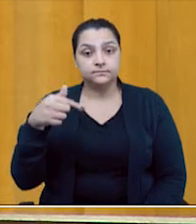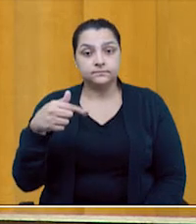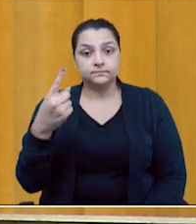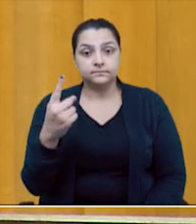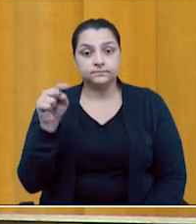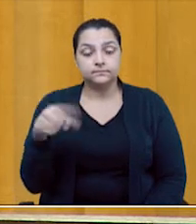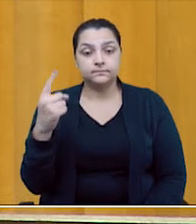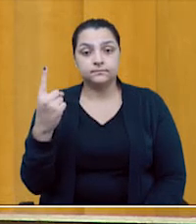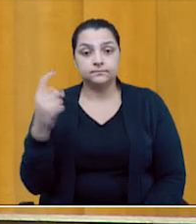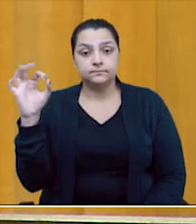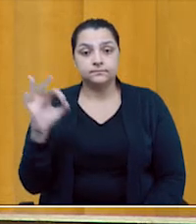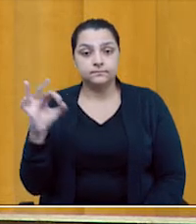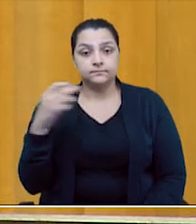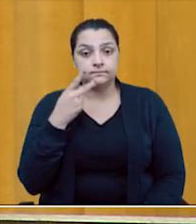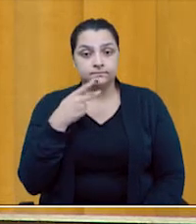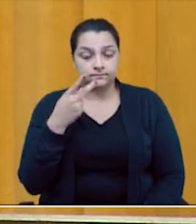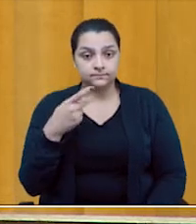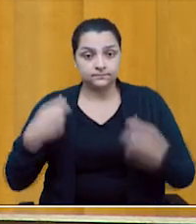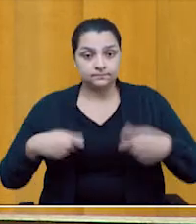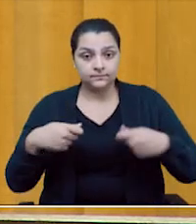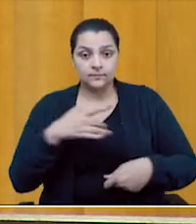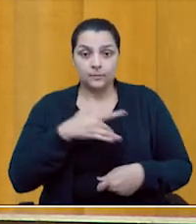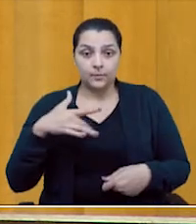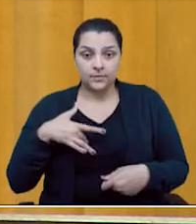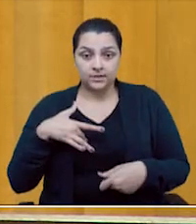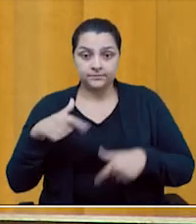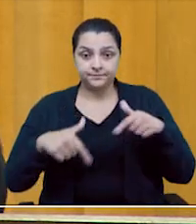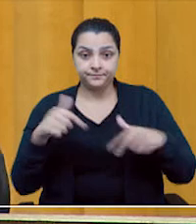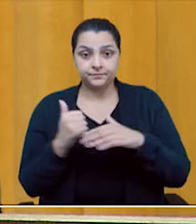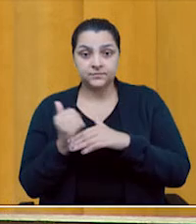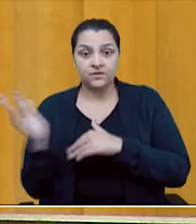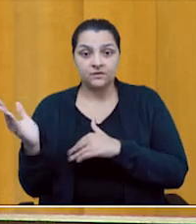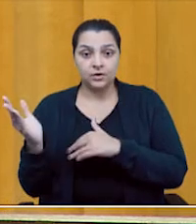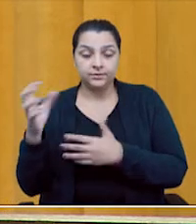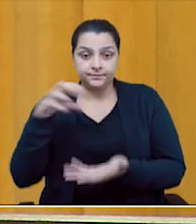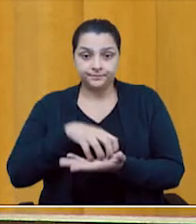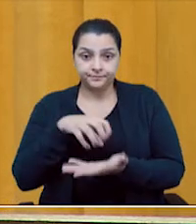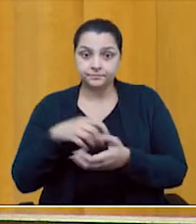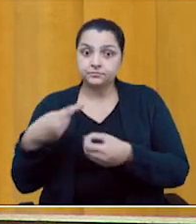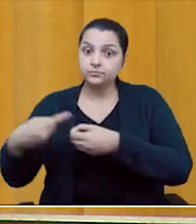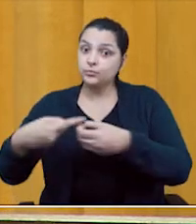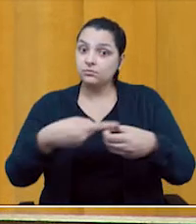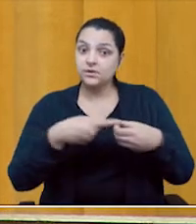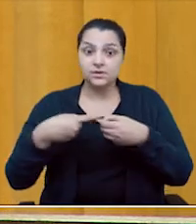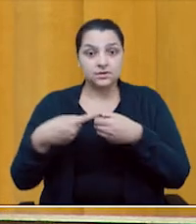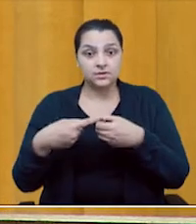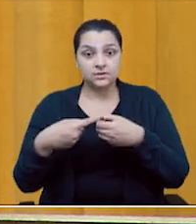71,1% disseram que as demandas de saúde ocupacional fora da sede do tribunal, isto é, no interior, são